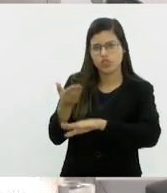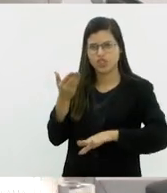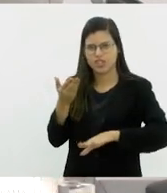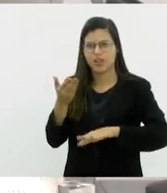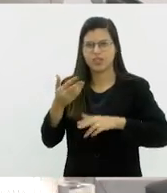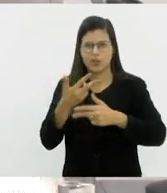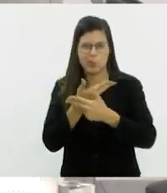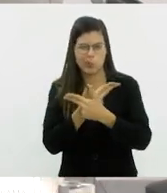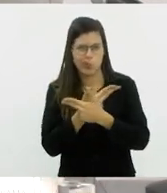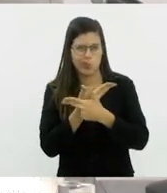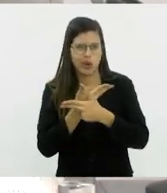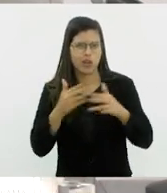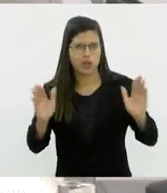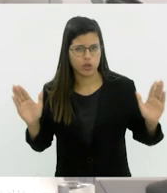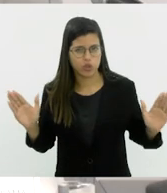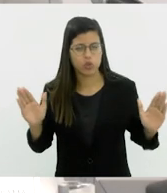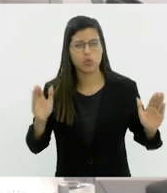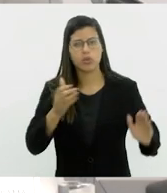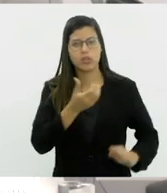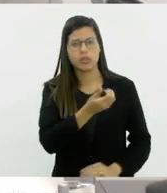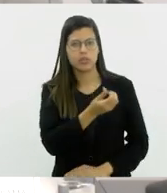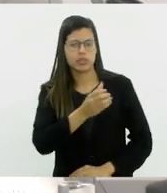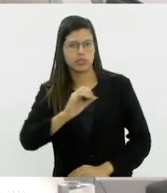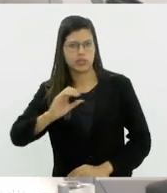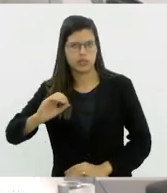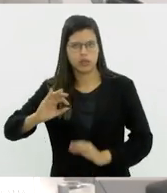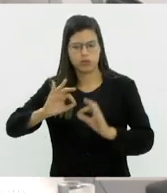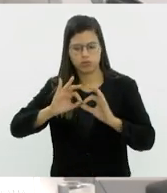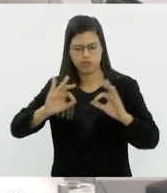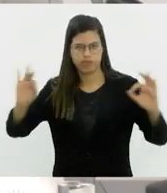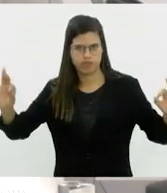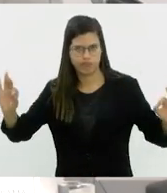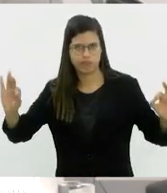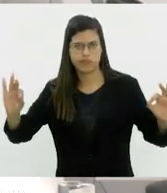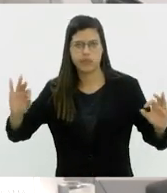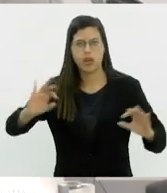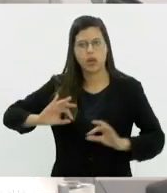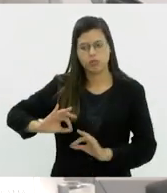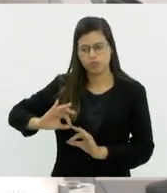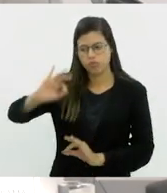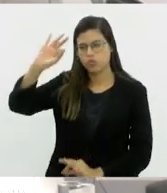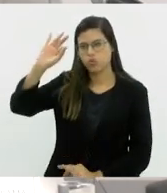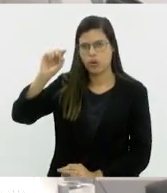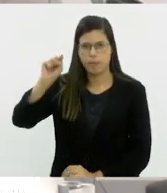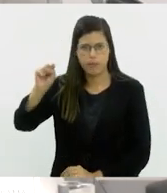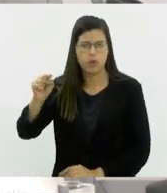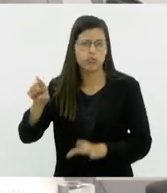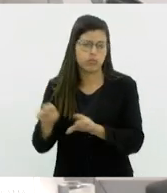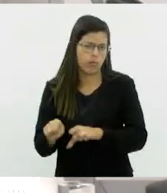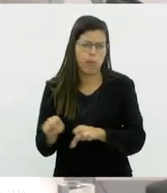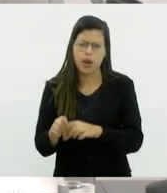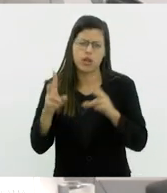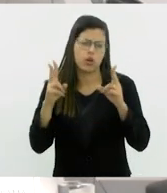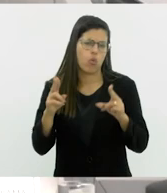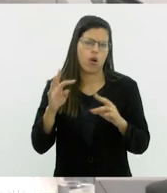já era no TAC anterior. Isso nem novidade é. Altitude, 1.000 pés, também estava no TAC